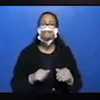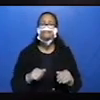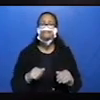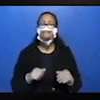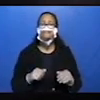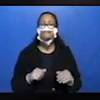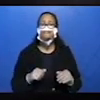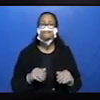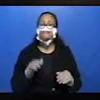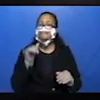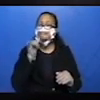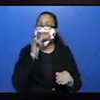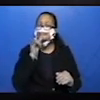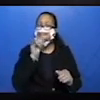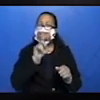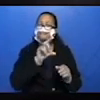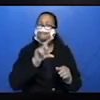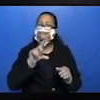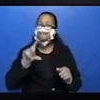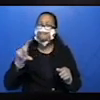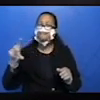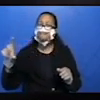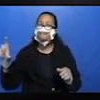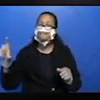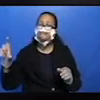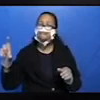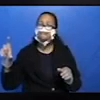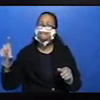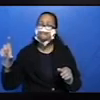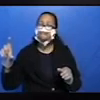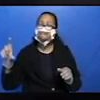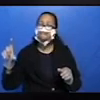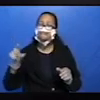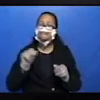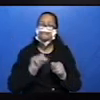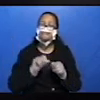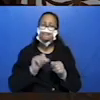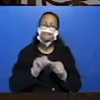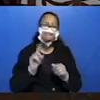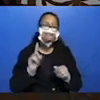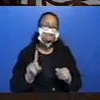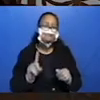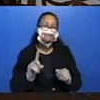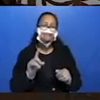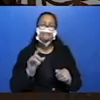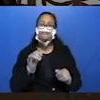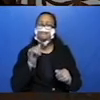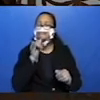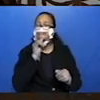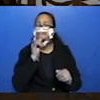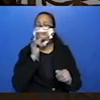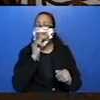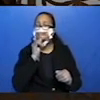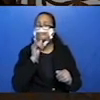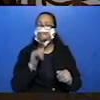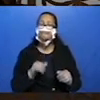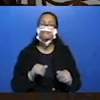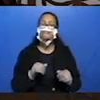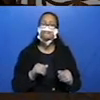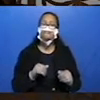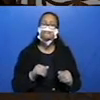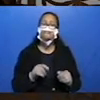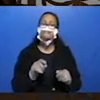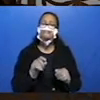No exemplo das horizontais. Vamos fazer um exemplo, horizonte deitado. Número 2. Faça em